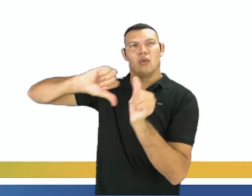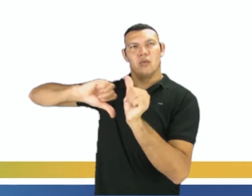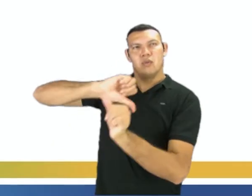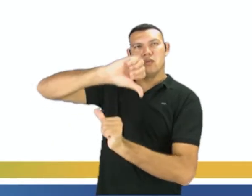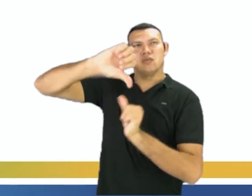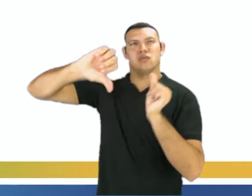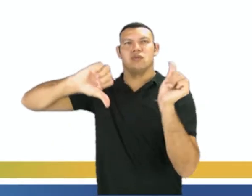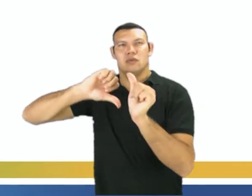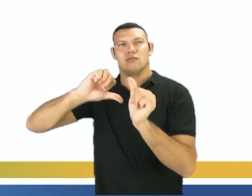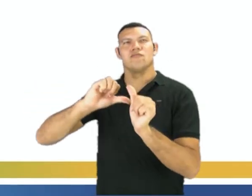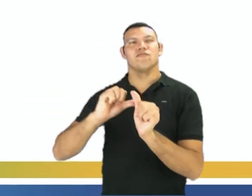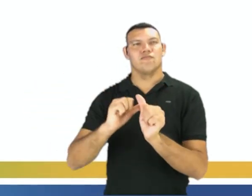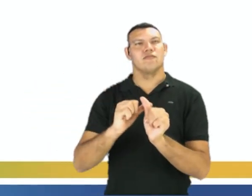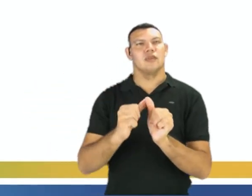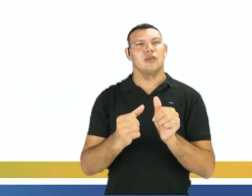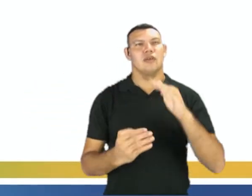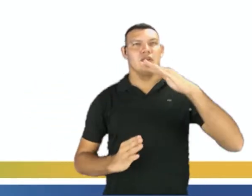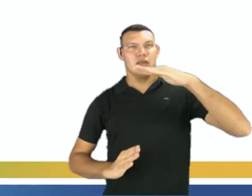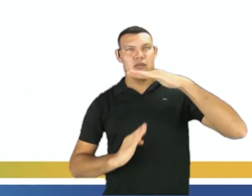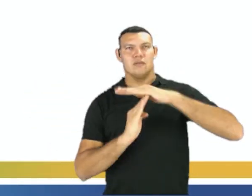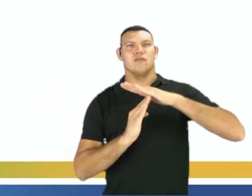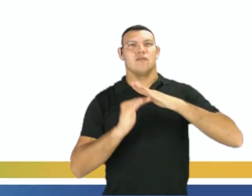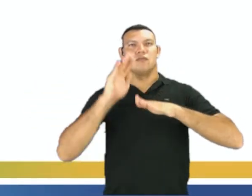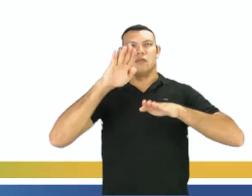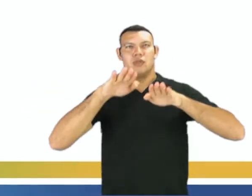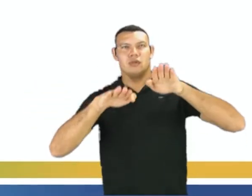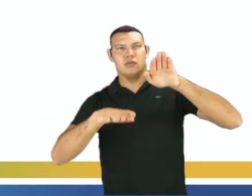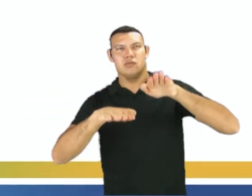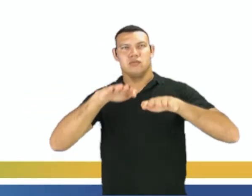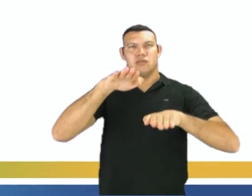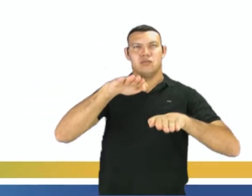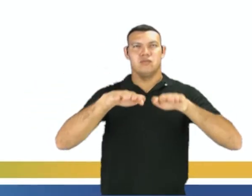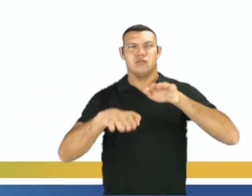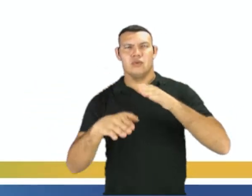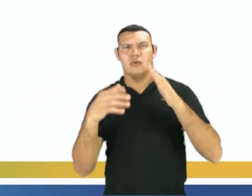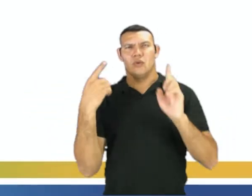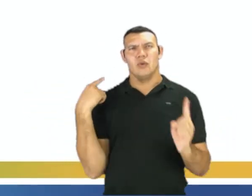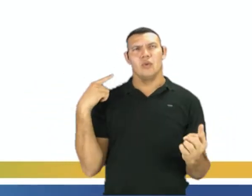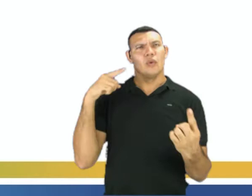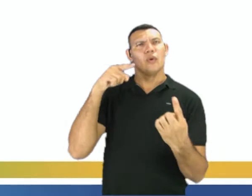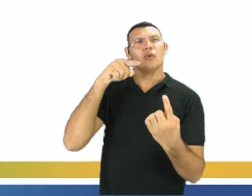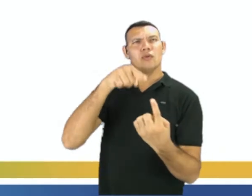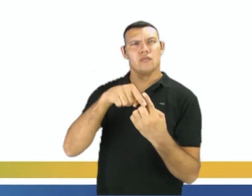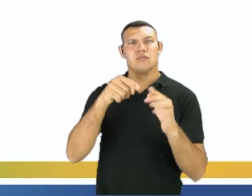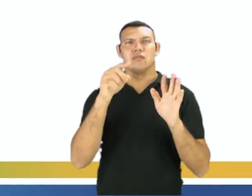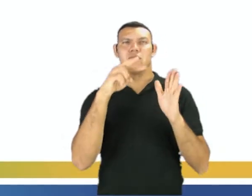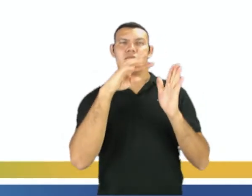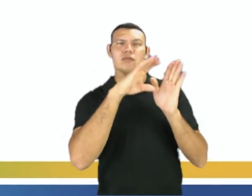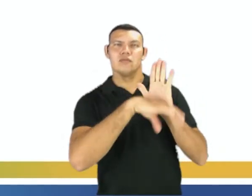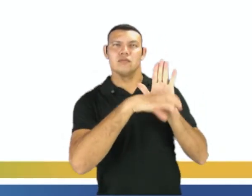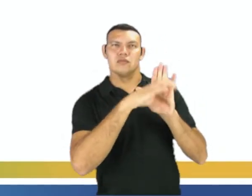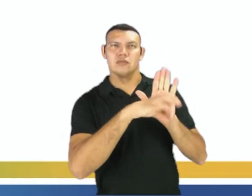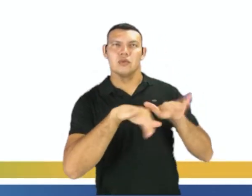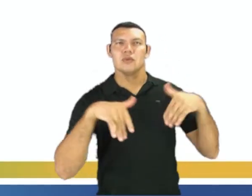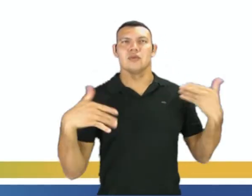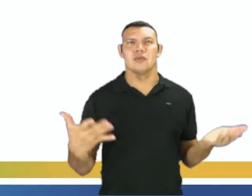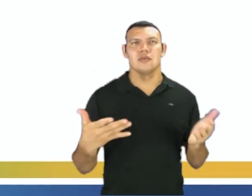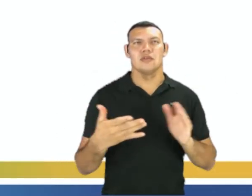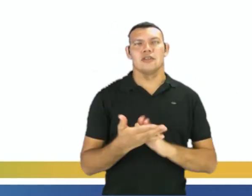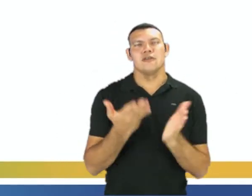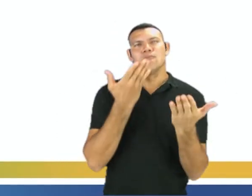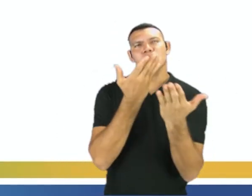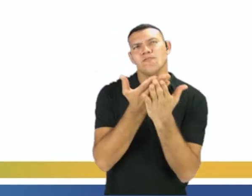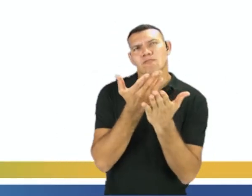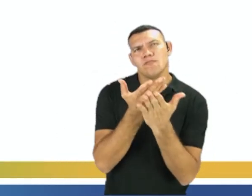de águas, né? A gente vai estar vendo aqui qual é o objetivo e qual é a aplicação desse conceito. Então, quando a gente trabalha